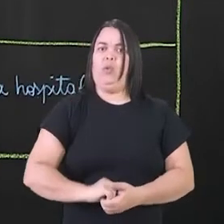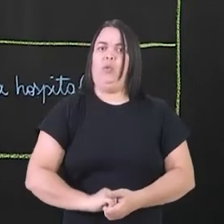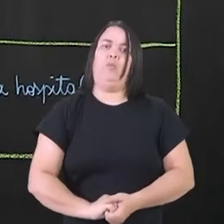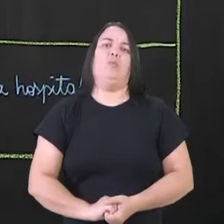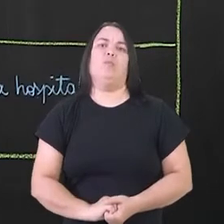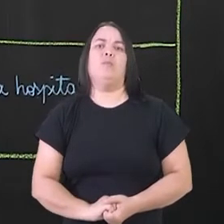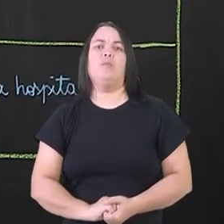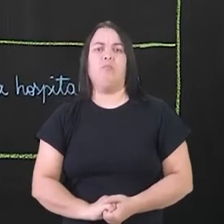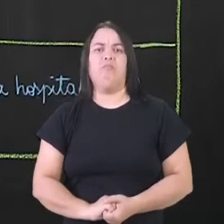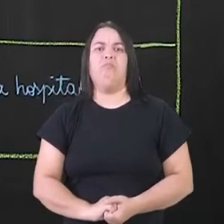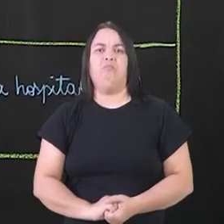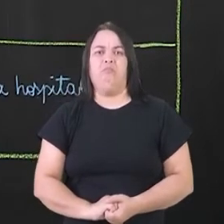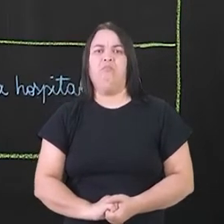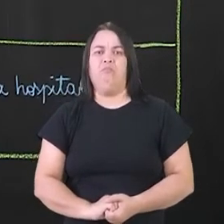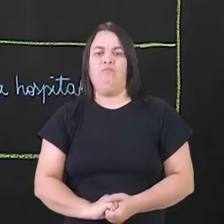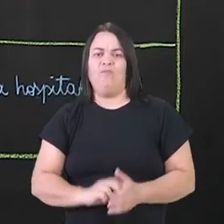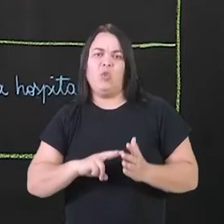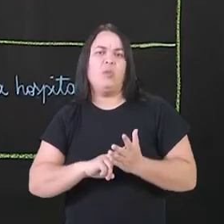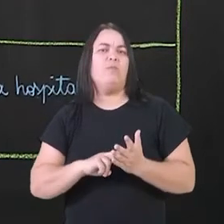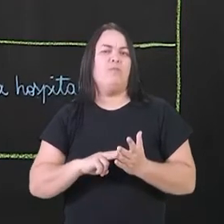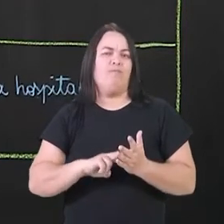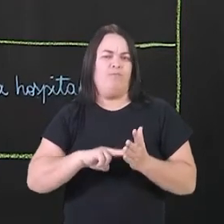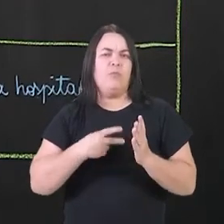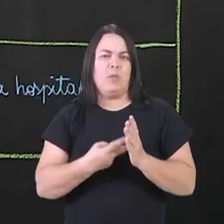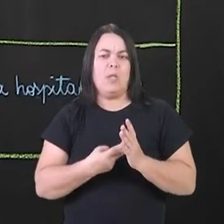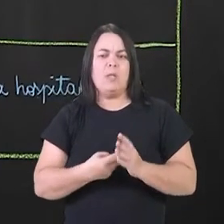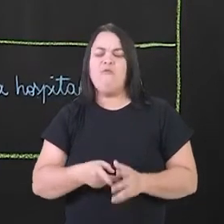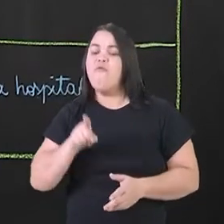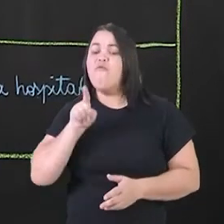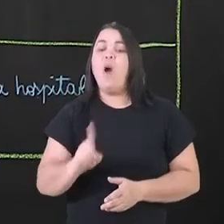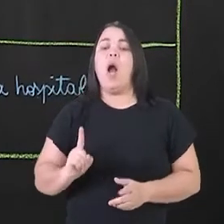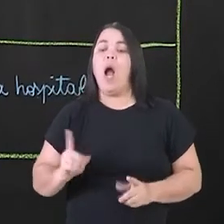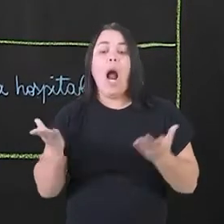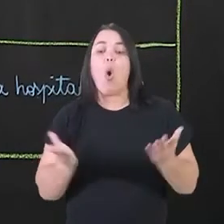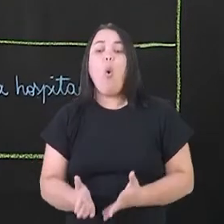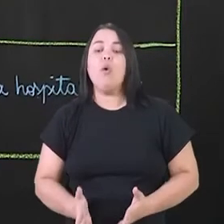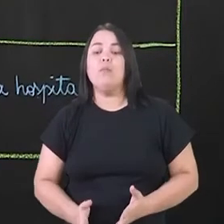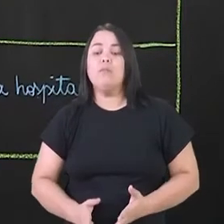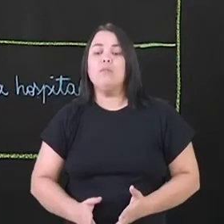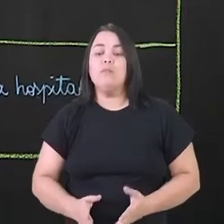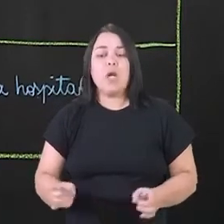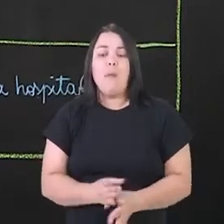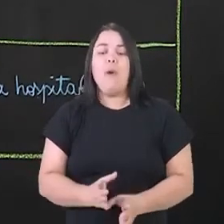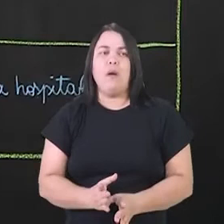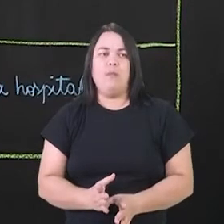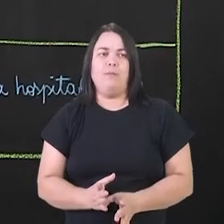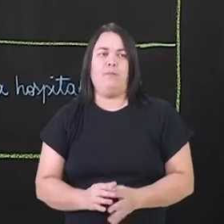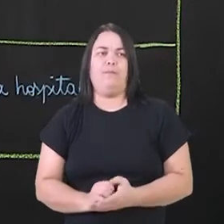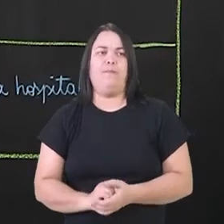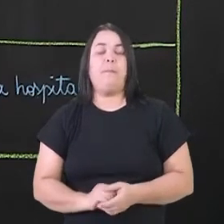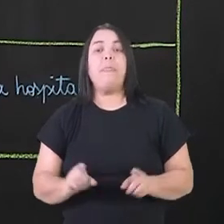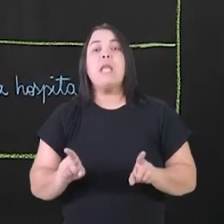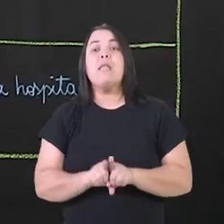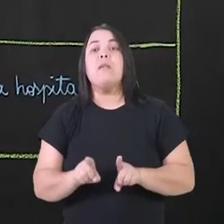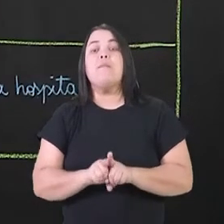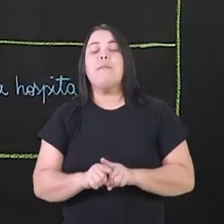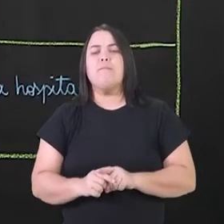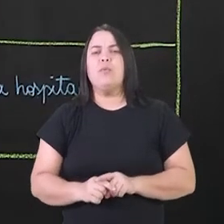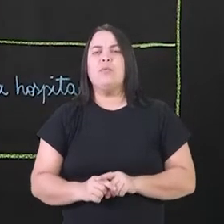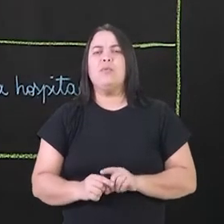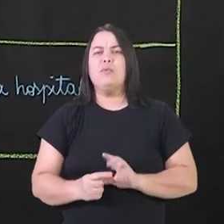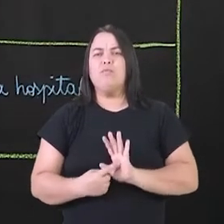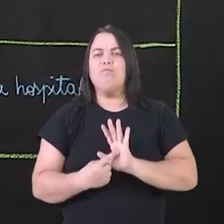ele é forte nesse sentido de significado. Deve, tem que. E eu também posso expressar com ele